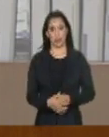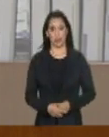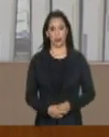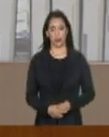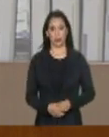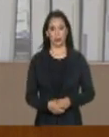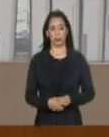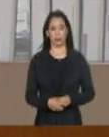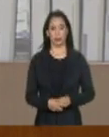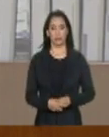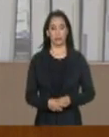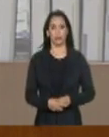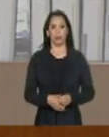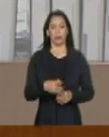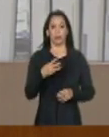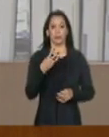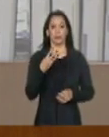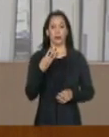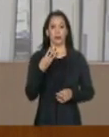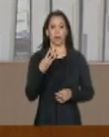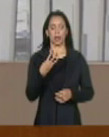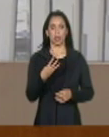entre fevereiro e março de